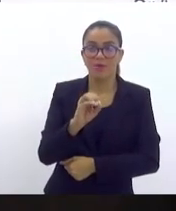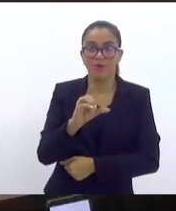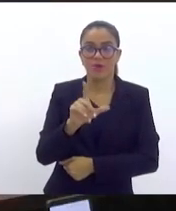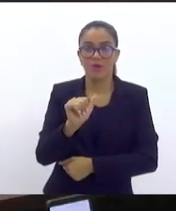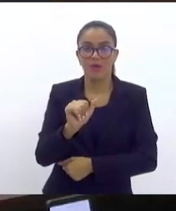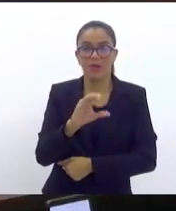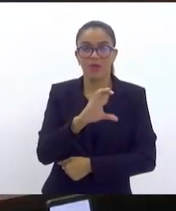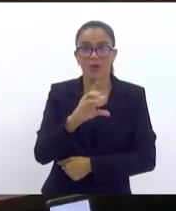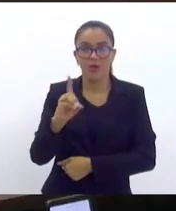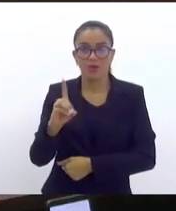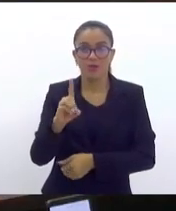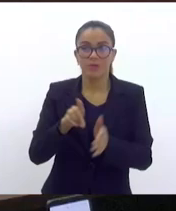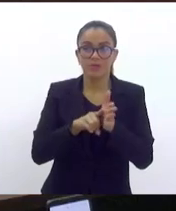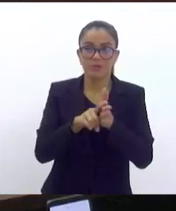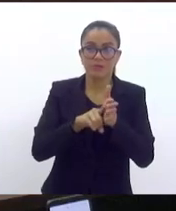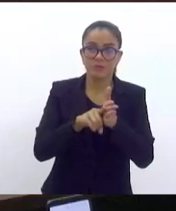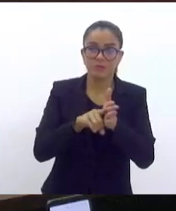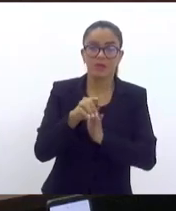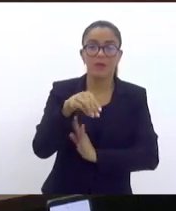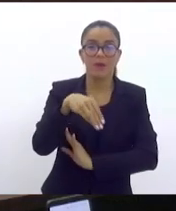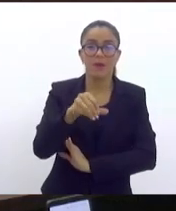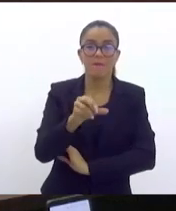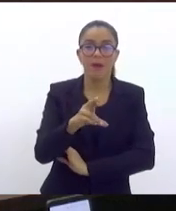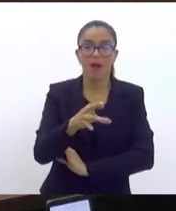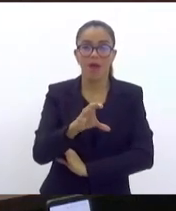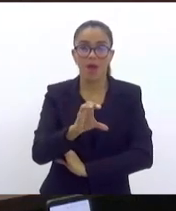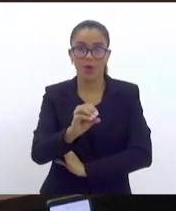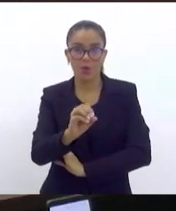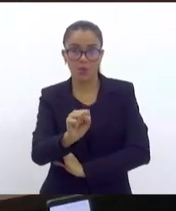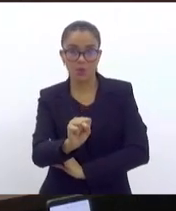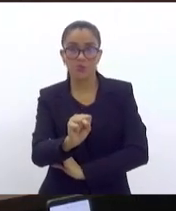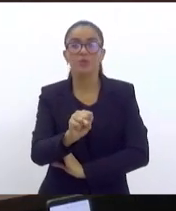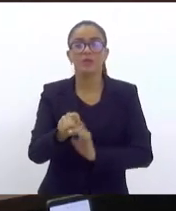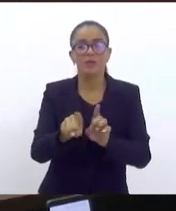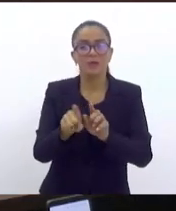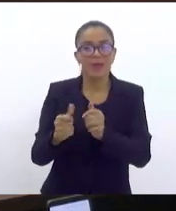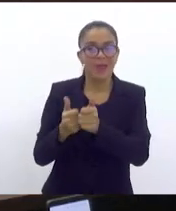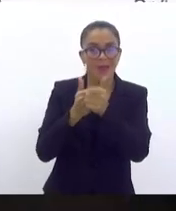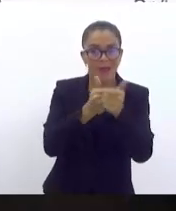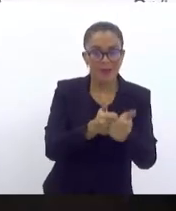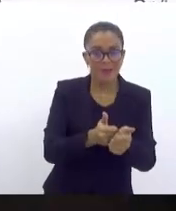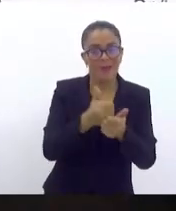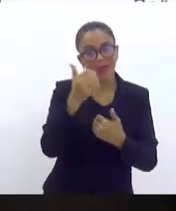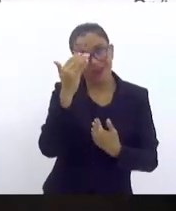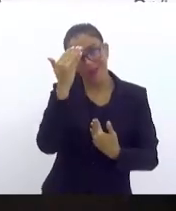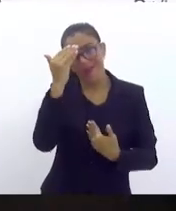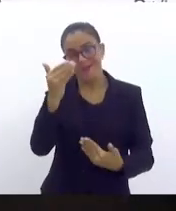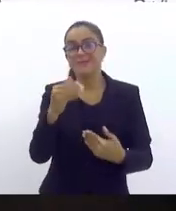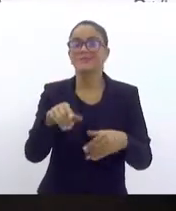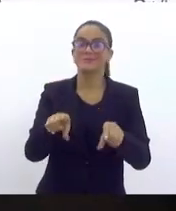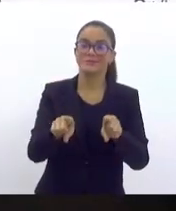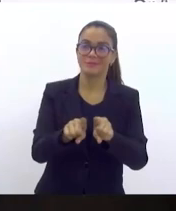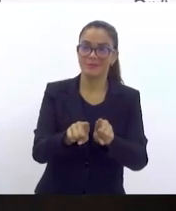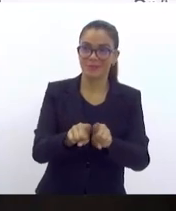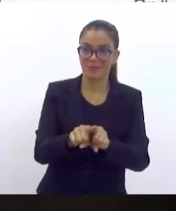o nosso coordenador de pesquisa o Marcos Marques aqui nos acompanhando e agradeço